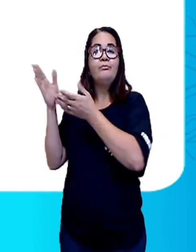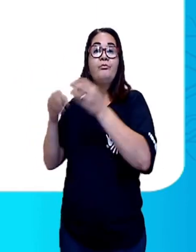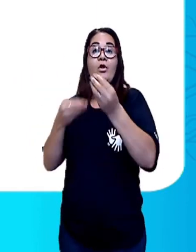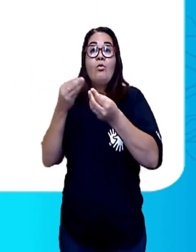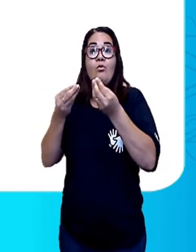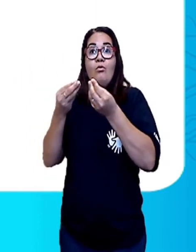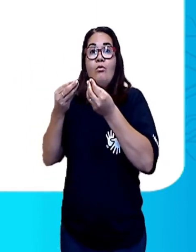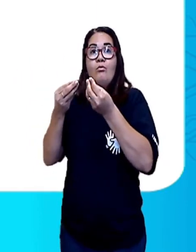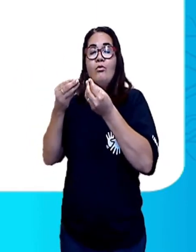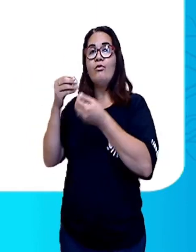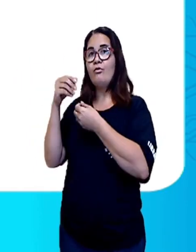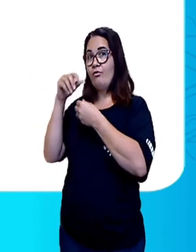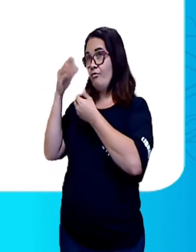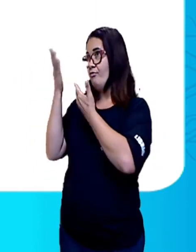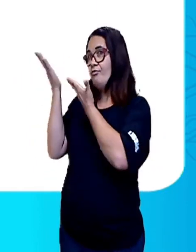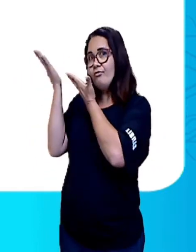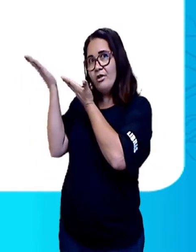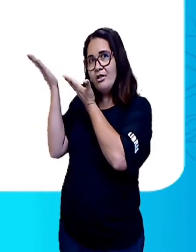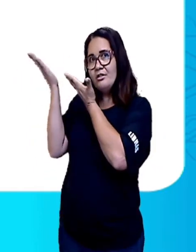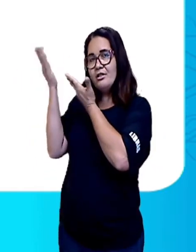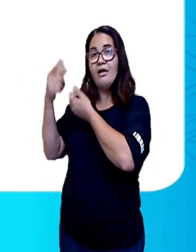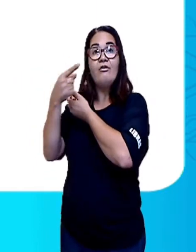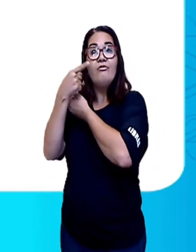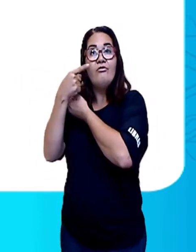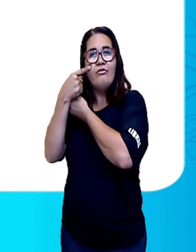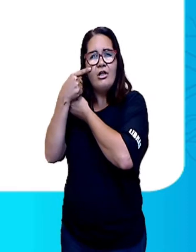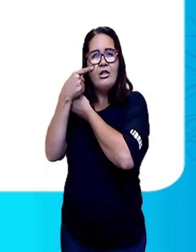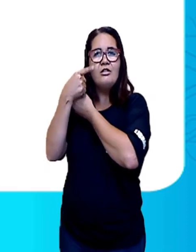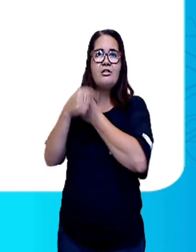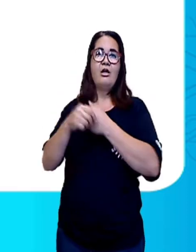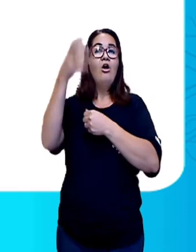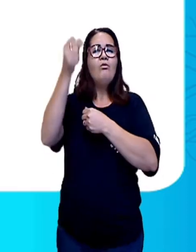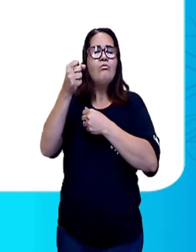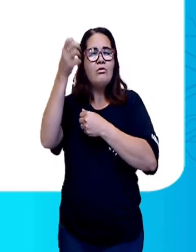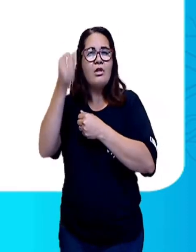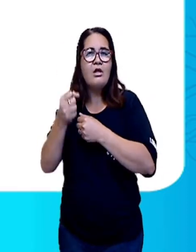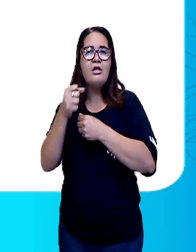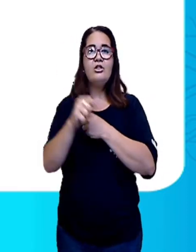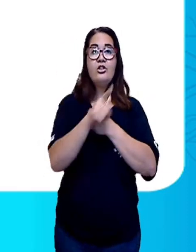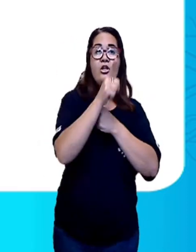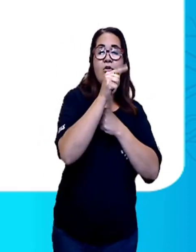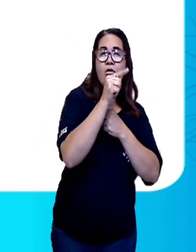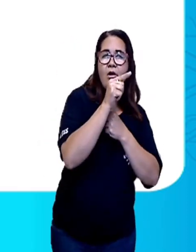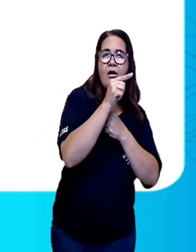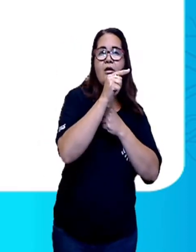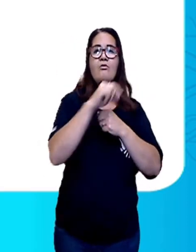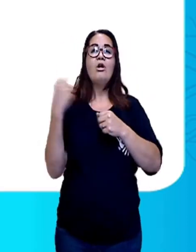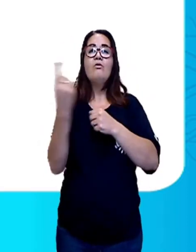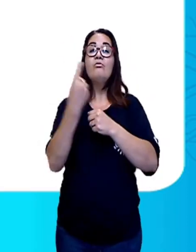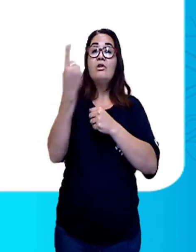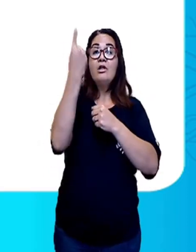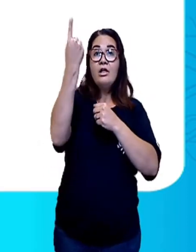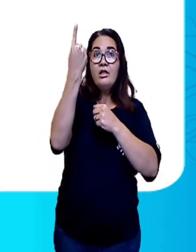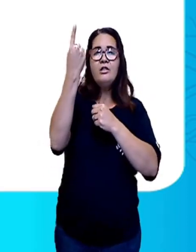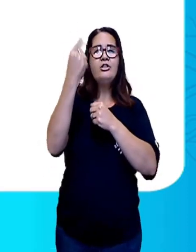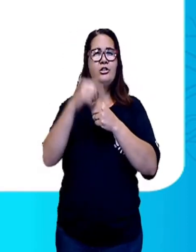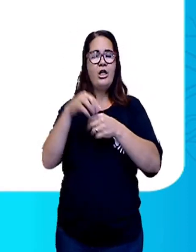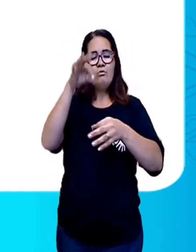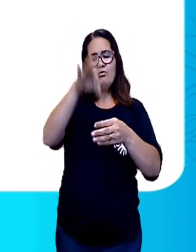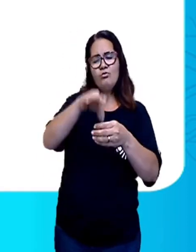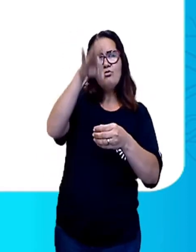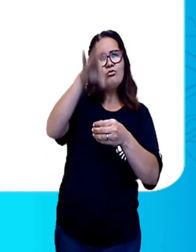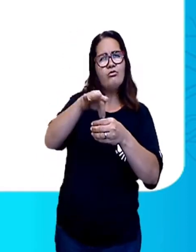somente elementos líquidos. O leite, a água mineral, sucos, o chá e também o